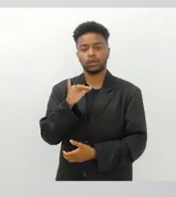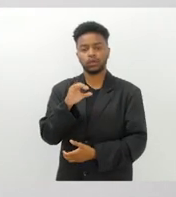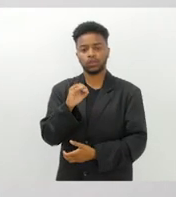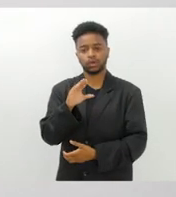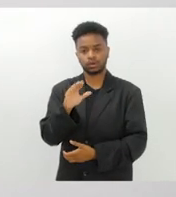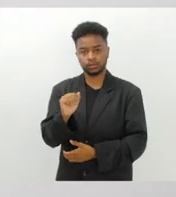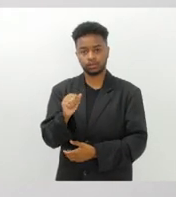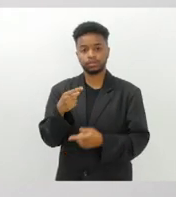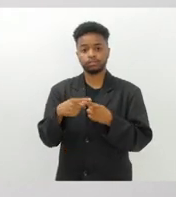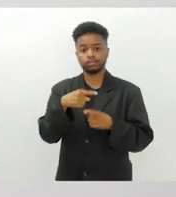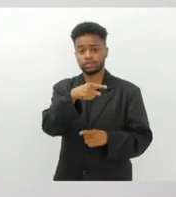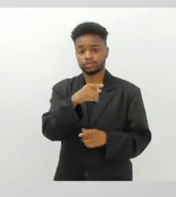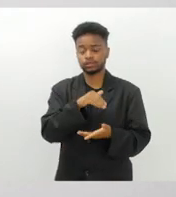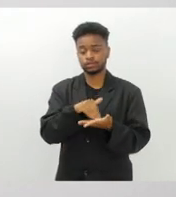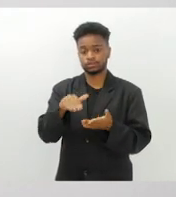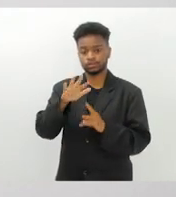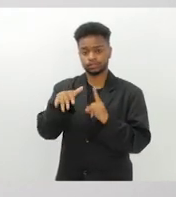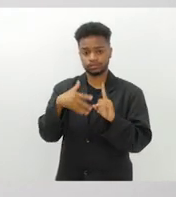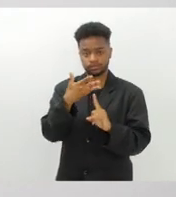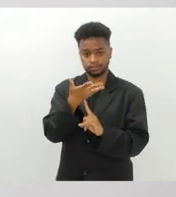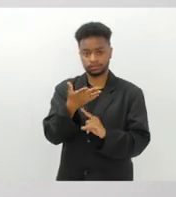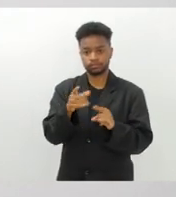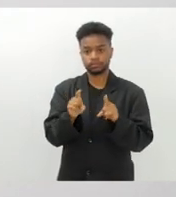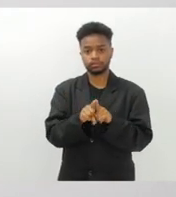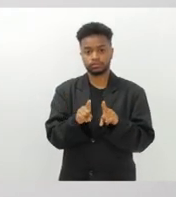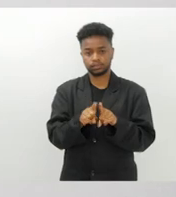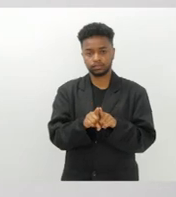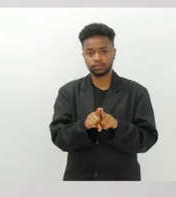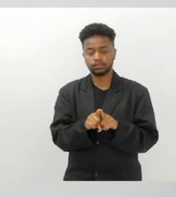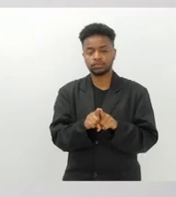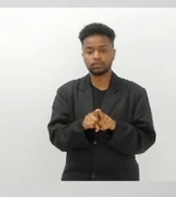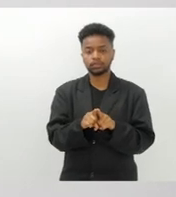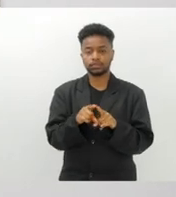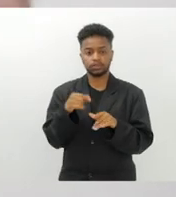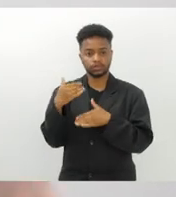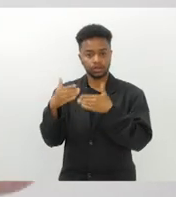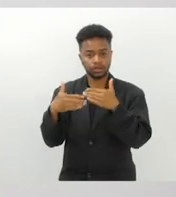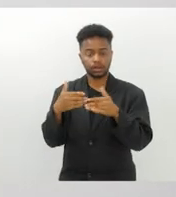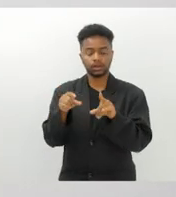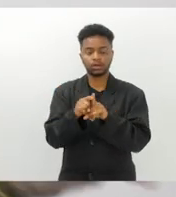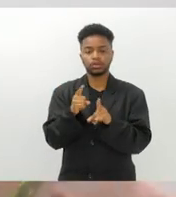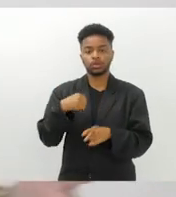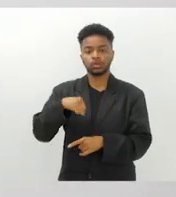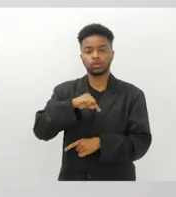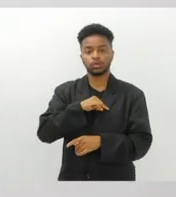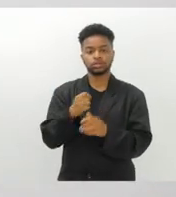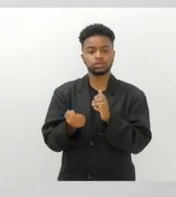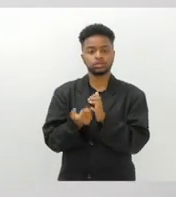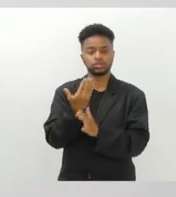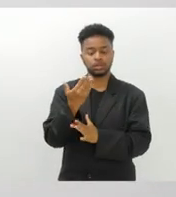enquanto secretário de Meio Ambiente, também, né, desenvolveu, e nós criamos, por meio